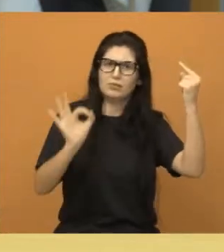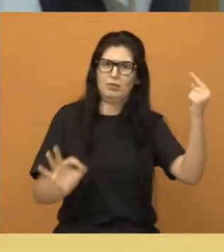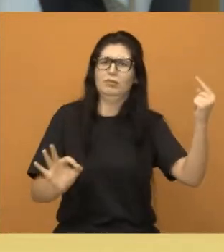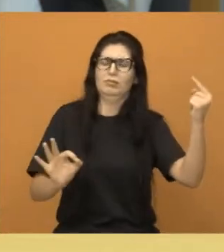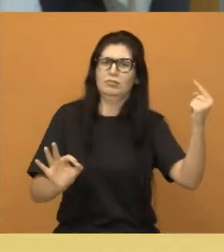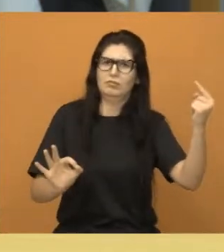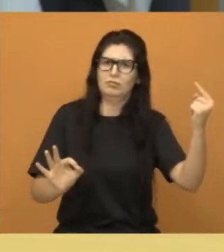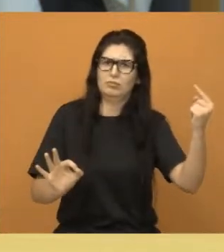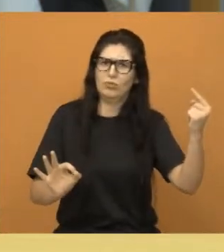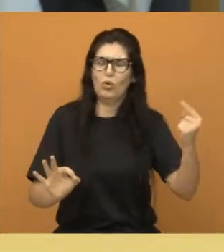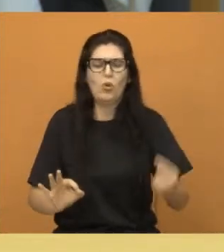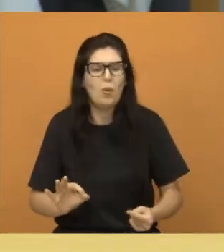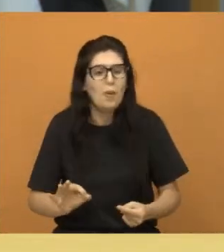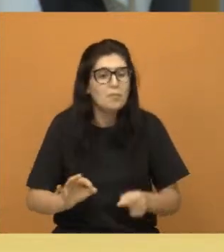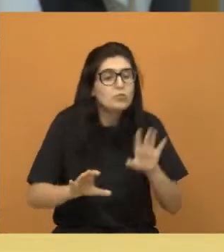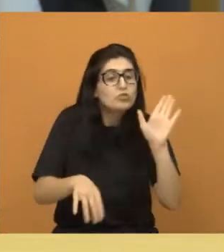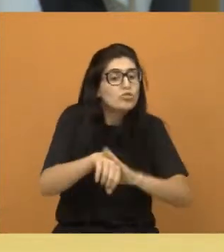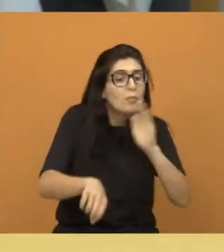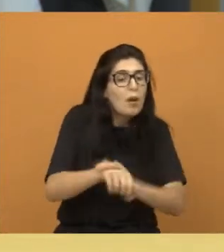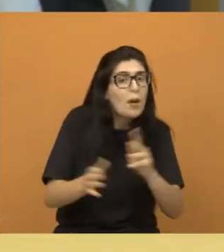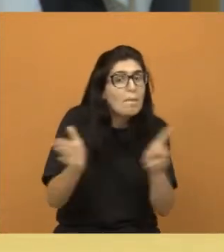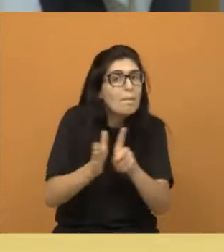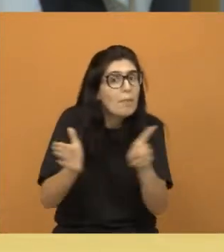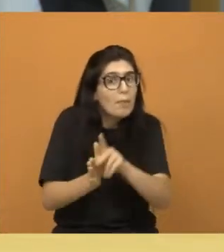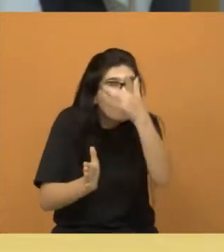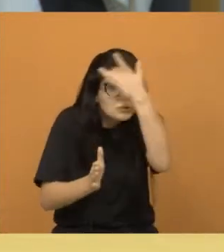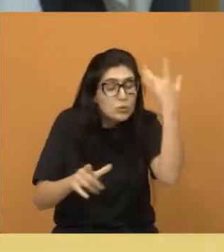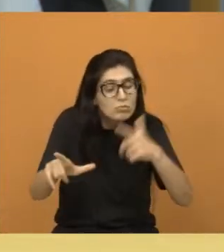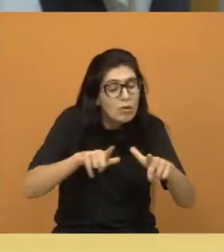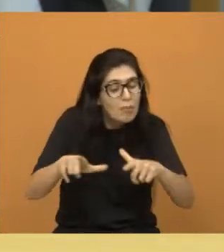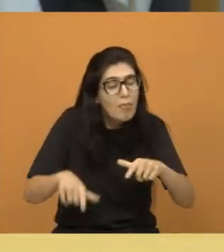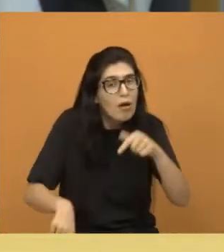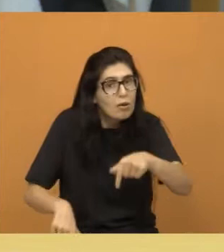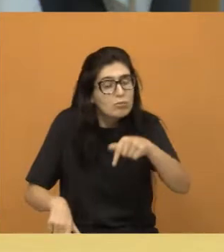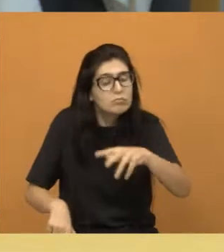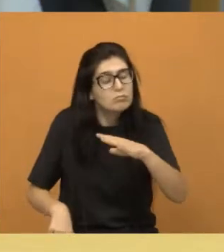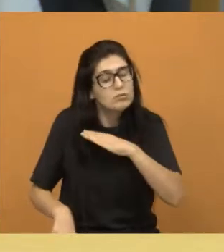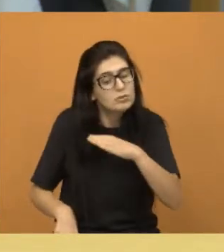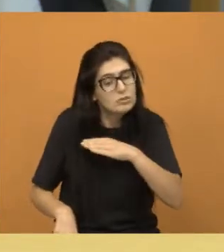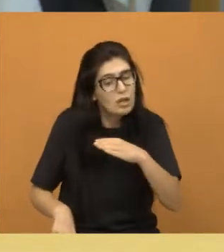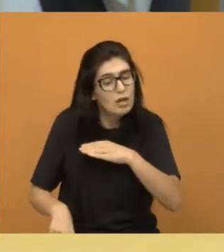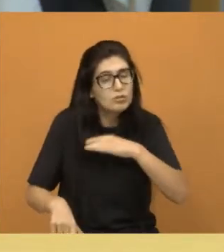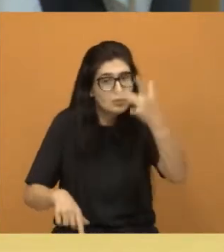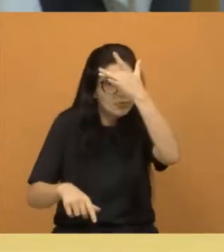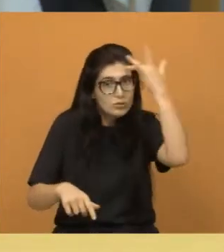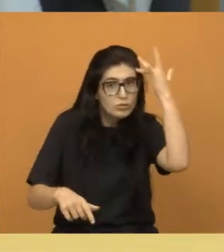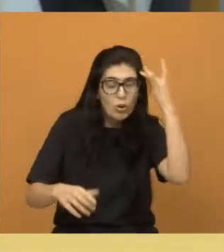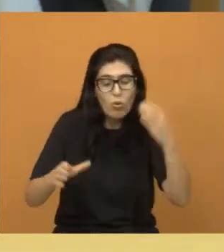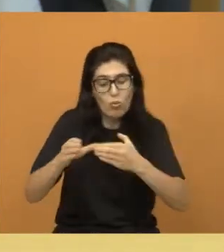os funcionários efetivos. E aqui, desses funcionários efetivos, 10